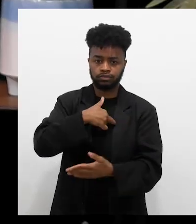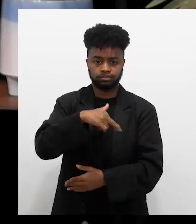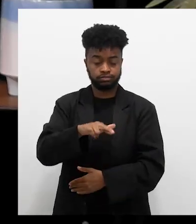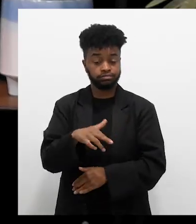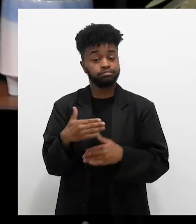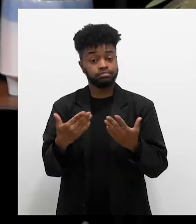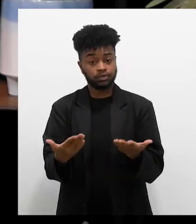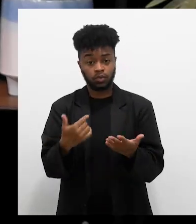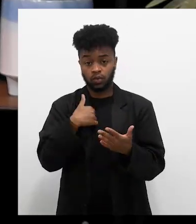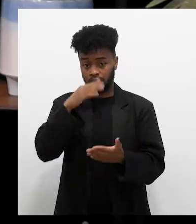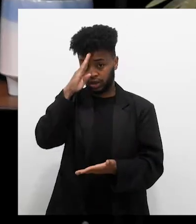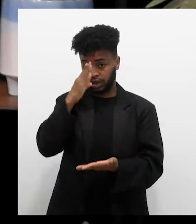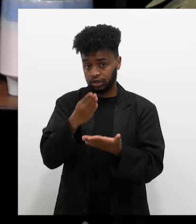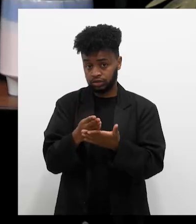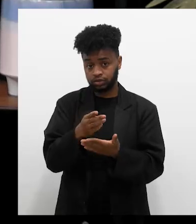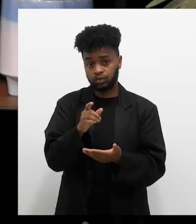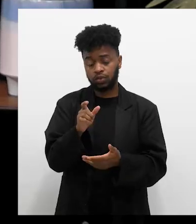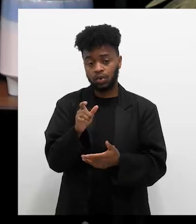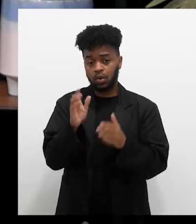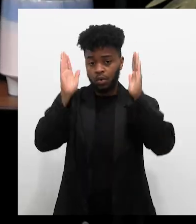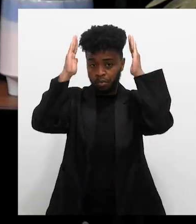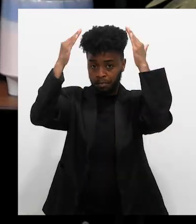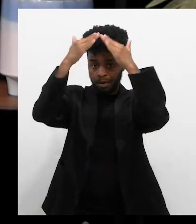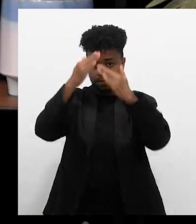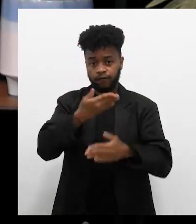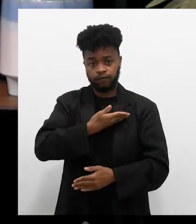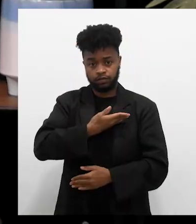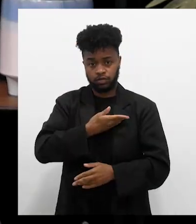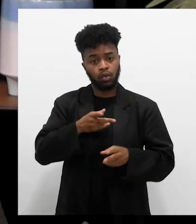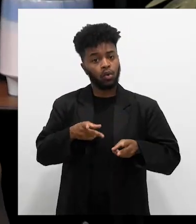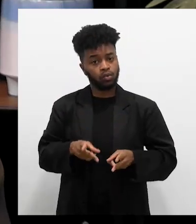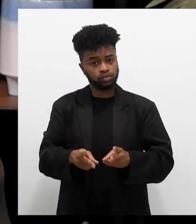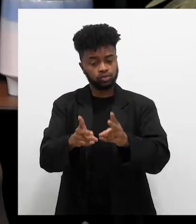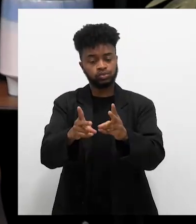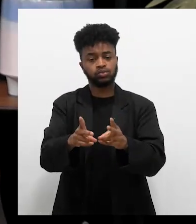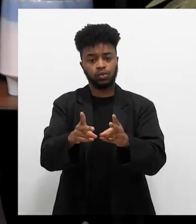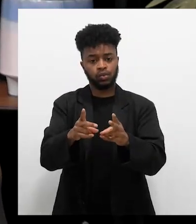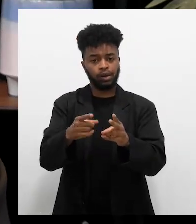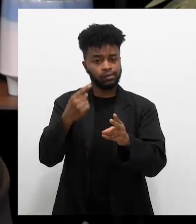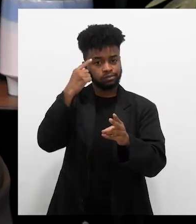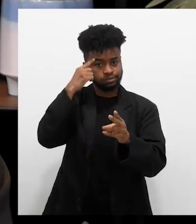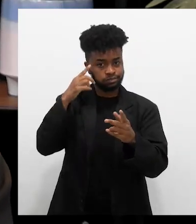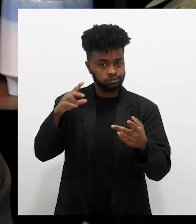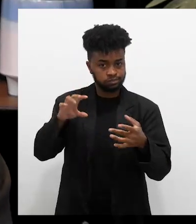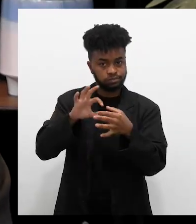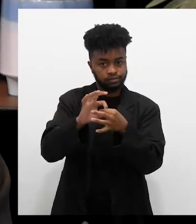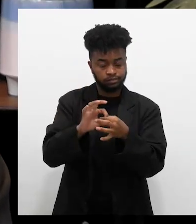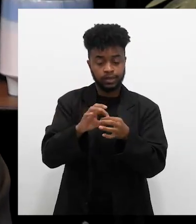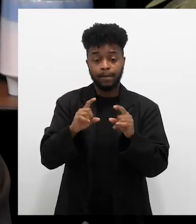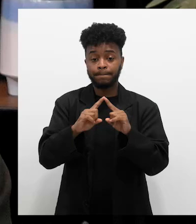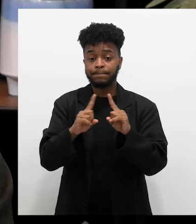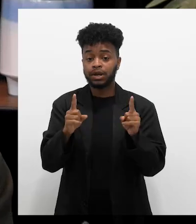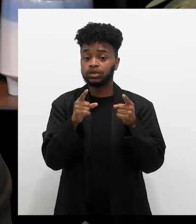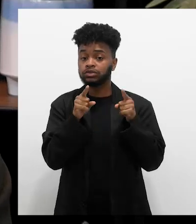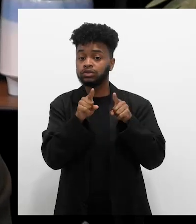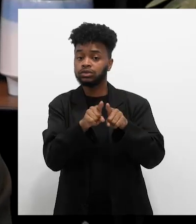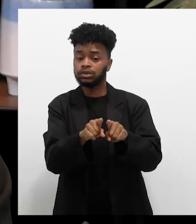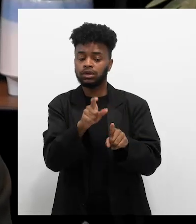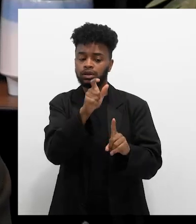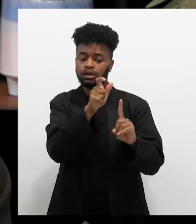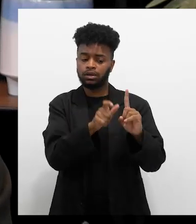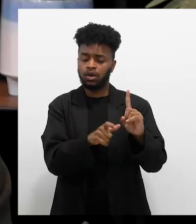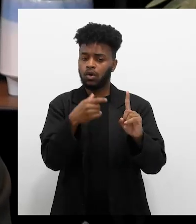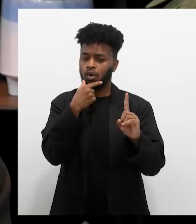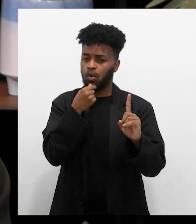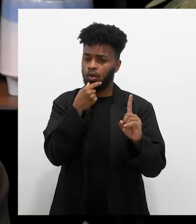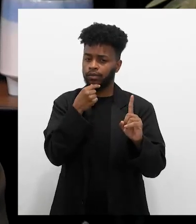que essa linha do Papa Francisco será mantida. Ao mesmo tempo, ele é um homem